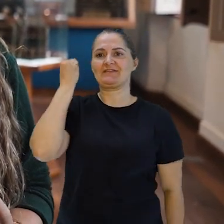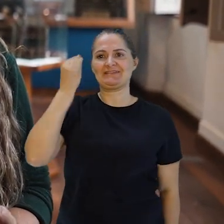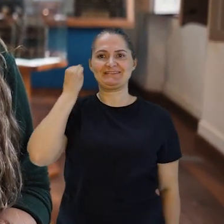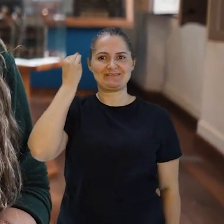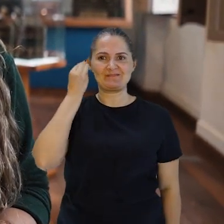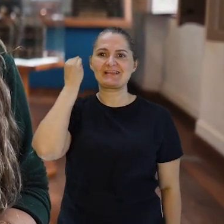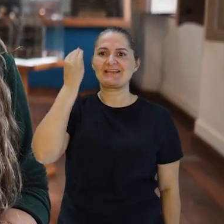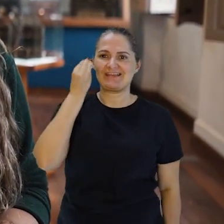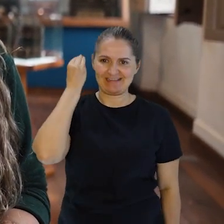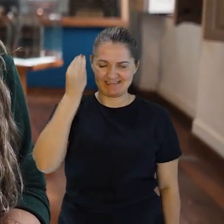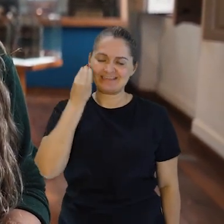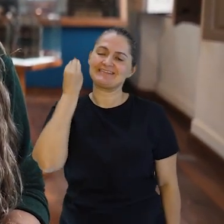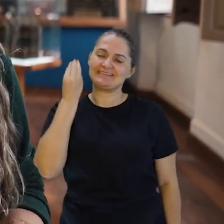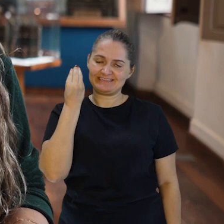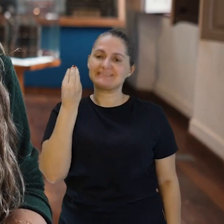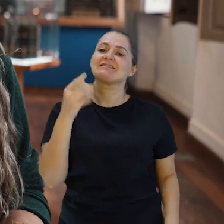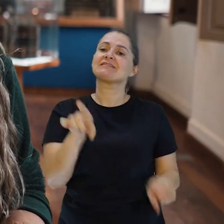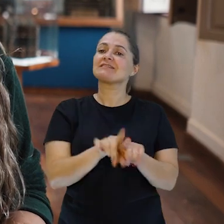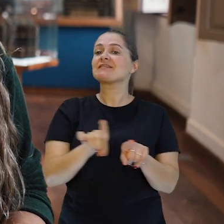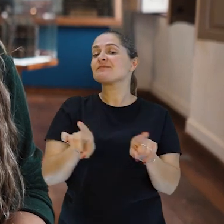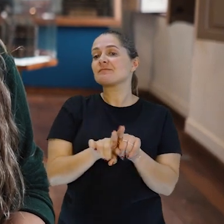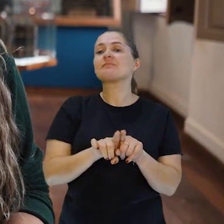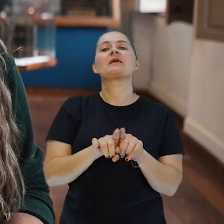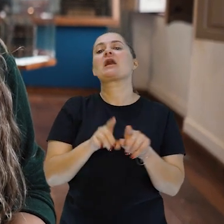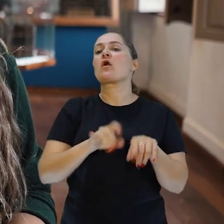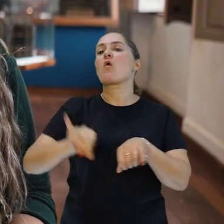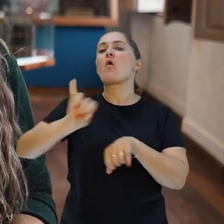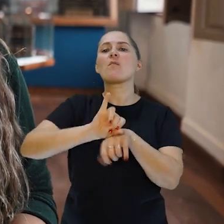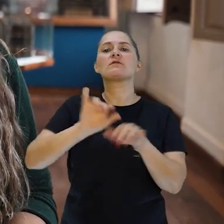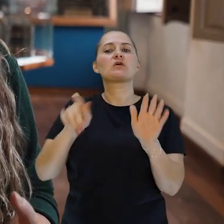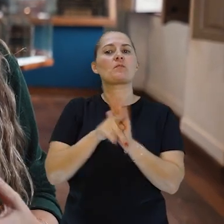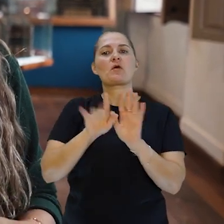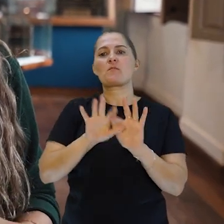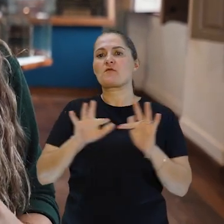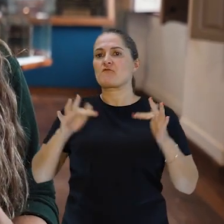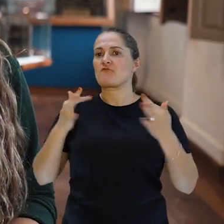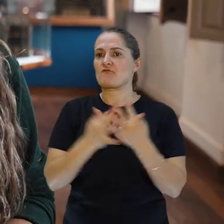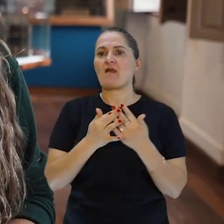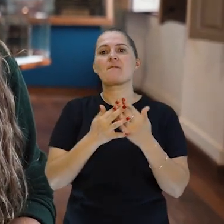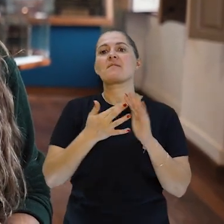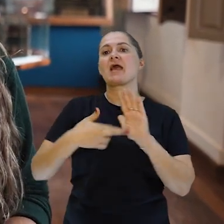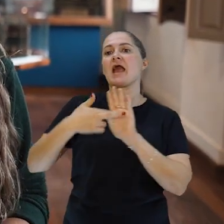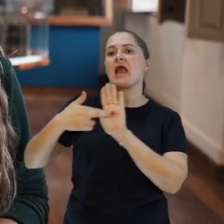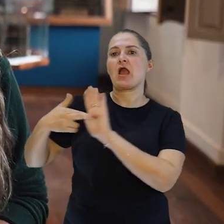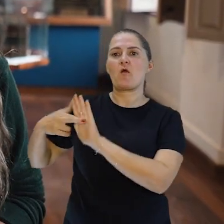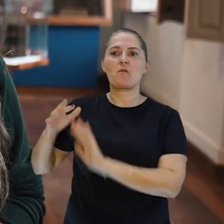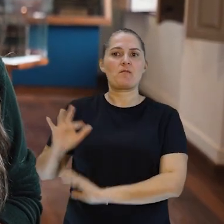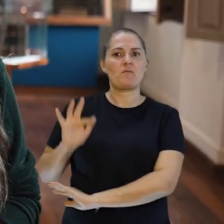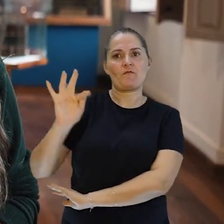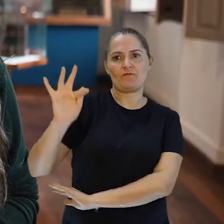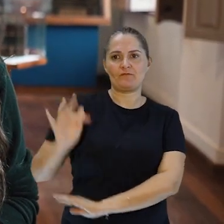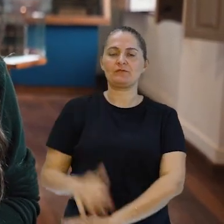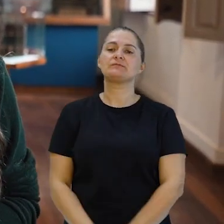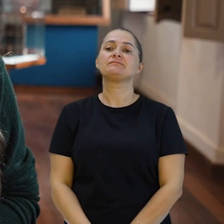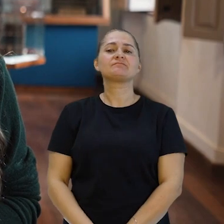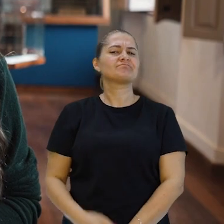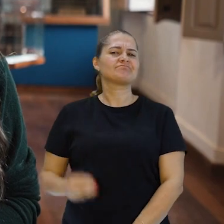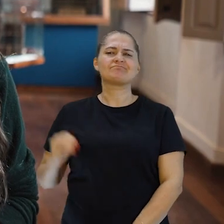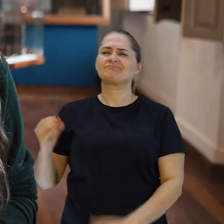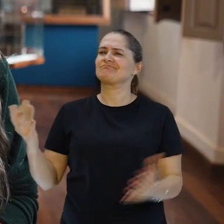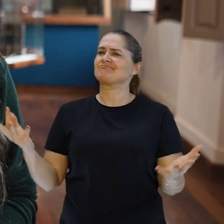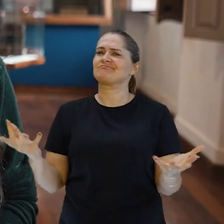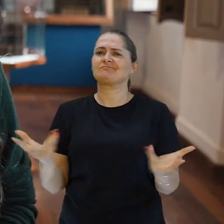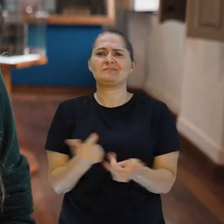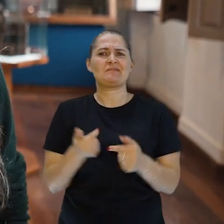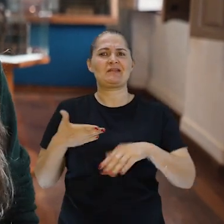outras experiências e também objetos de família para poder restaurar futuramente.